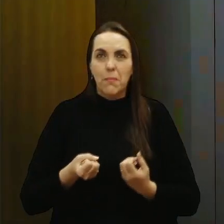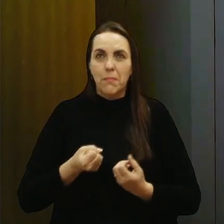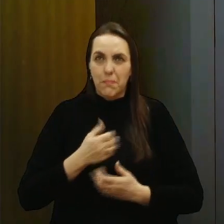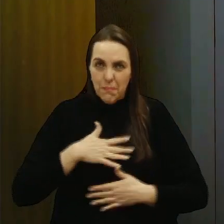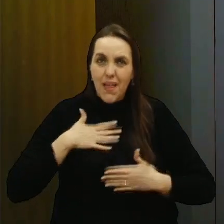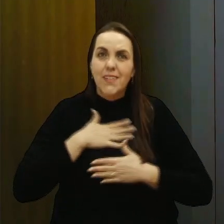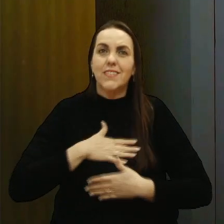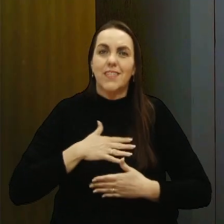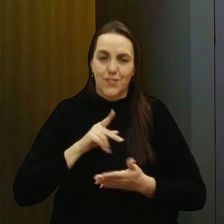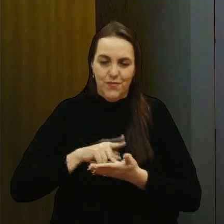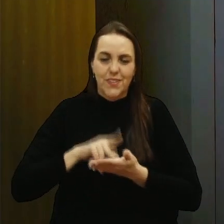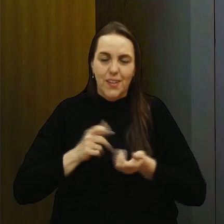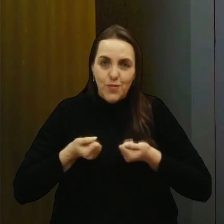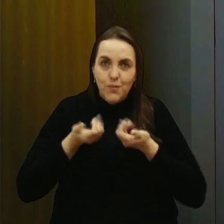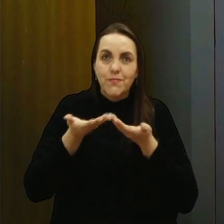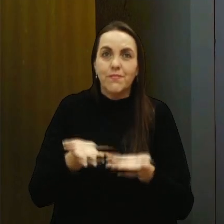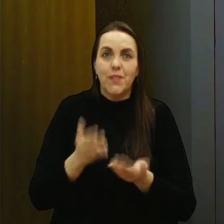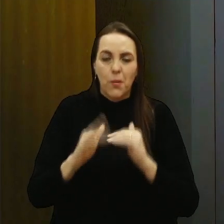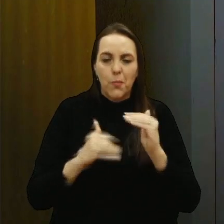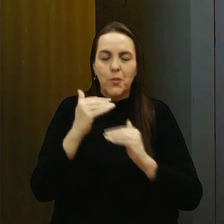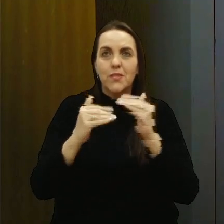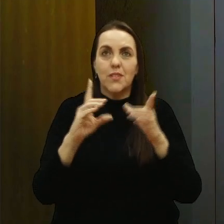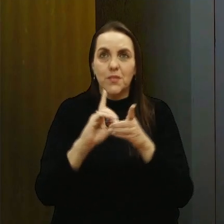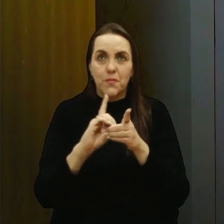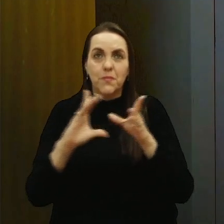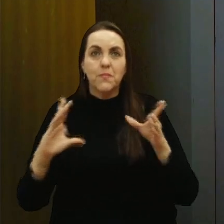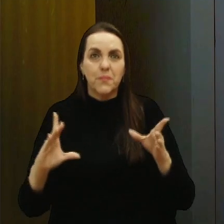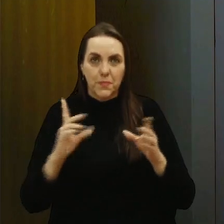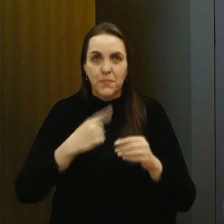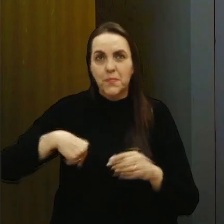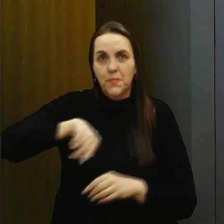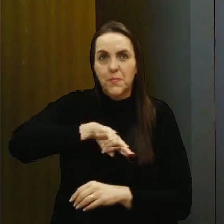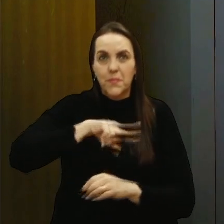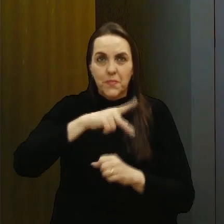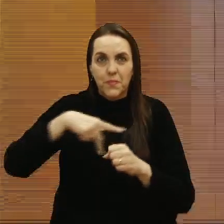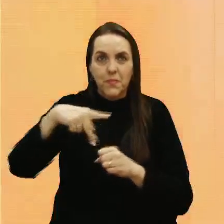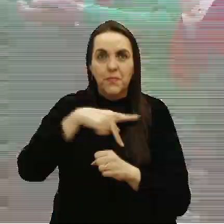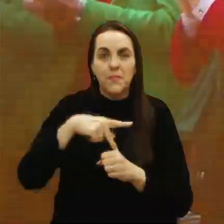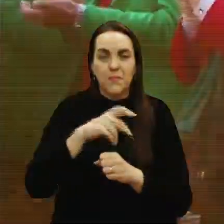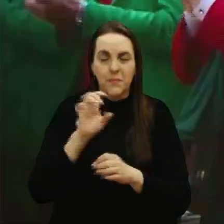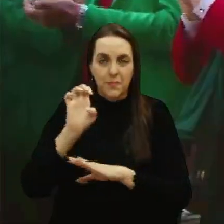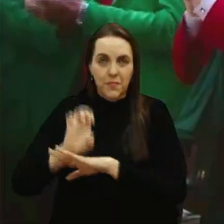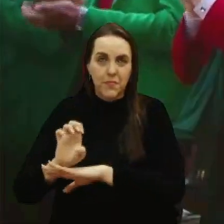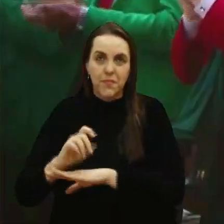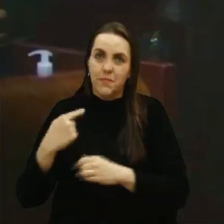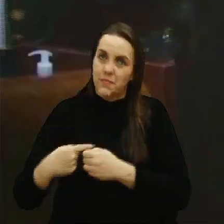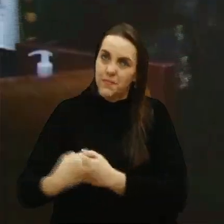alguma maneira com o processo democrático no nosso país, no nosso estado, na nossa cidade.